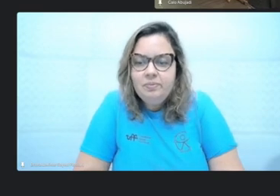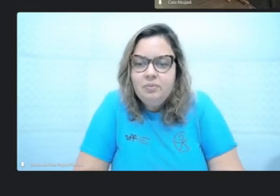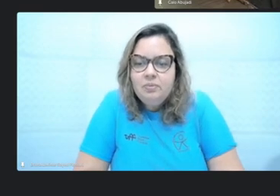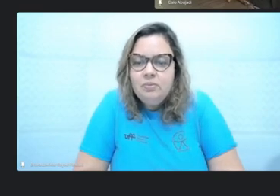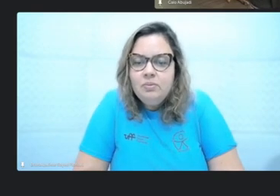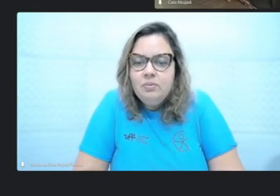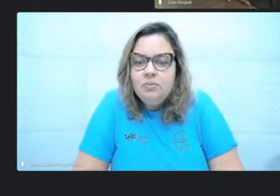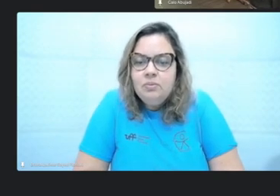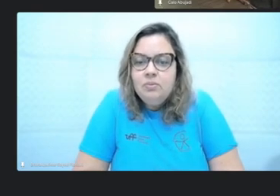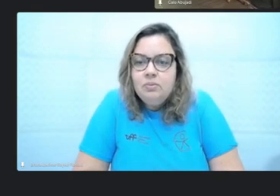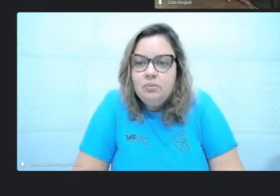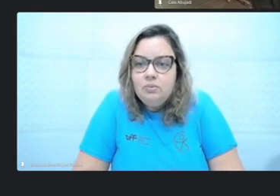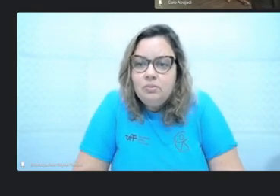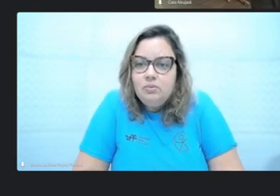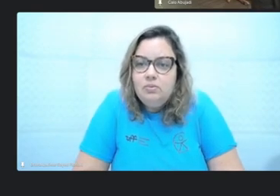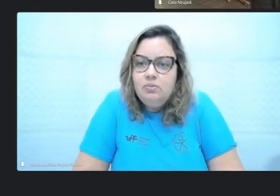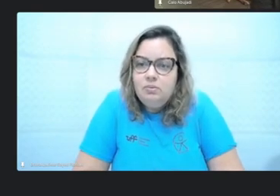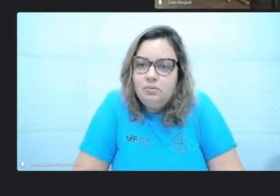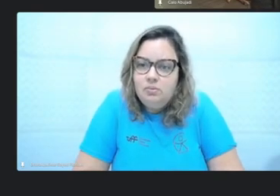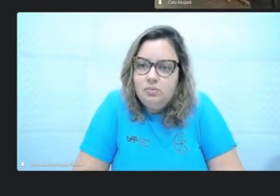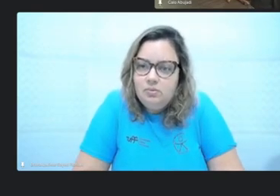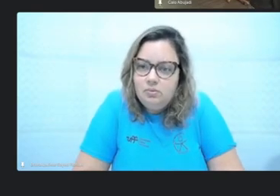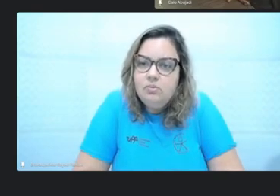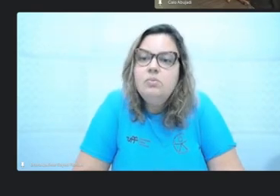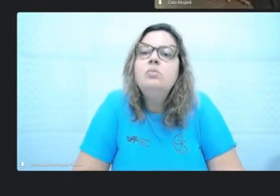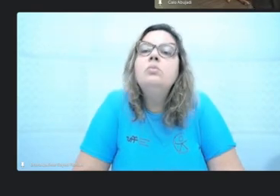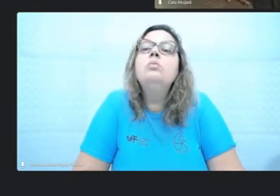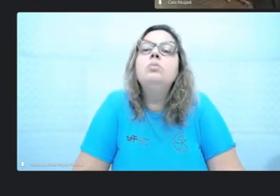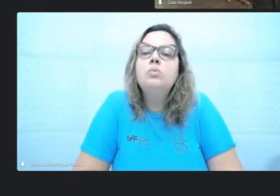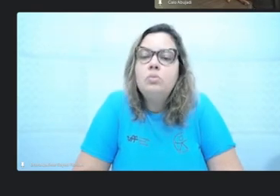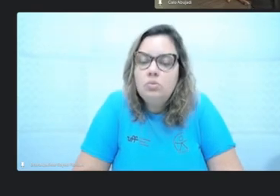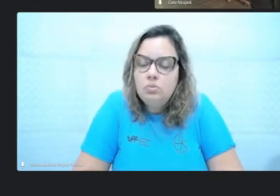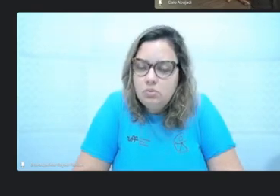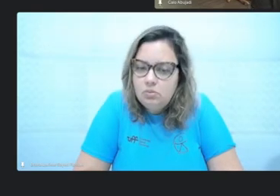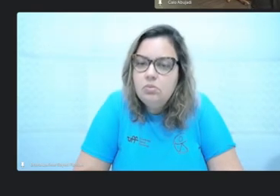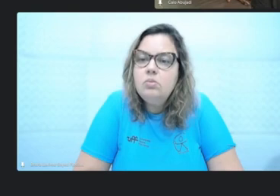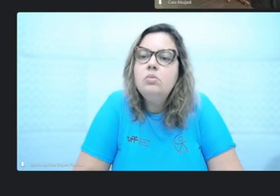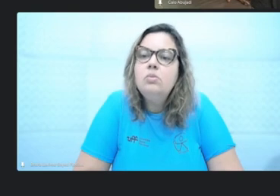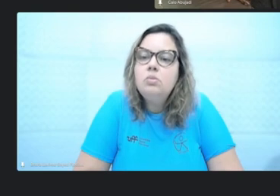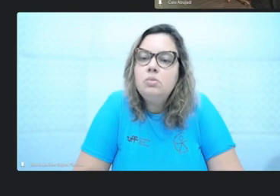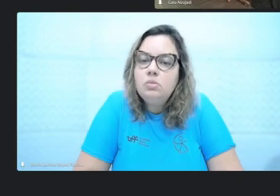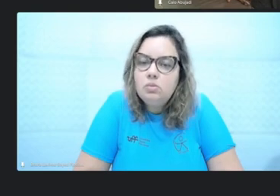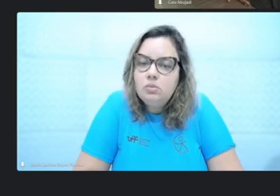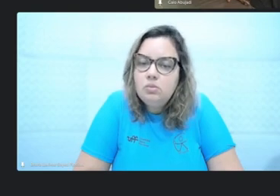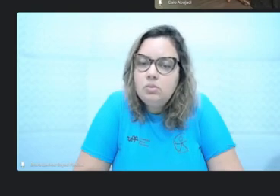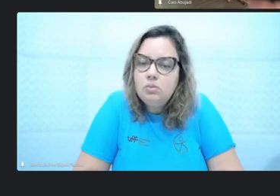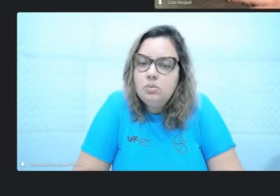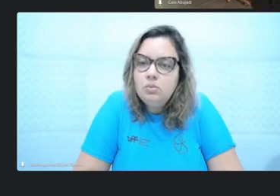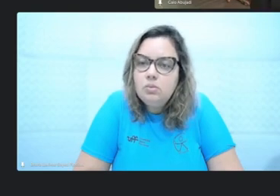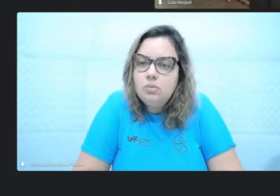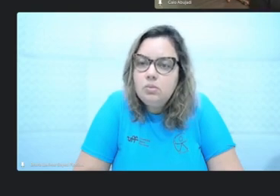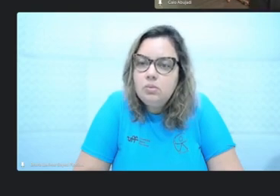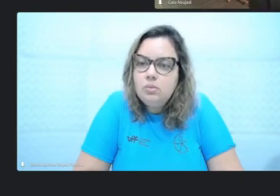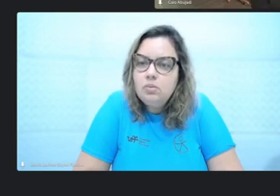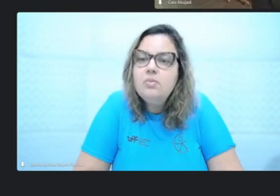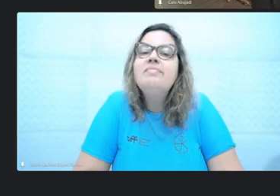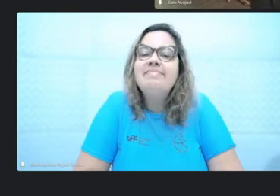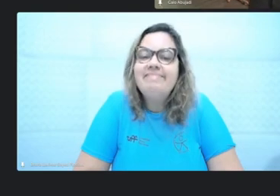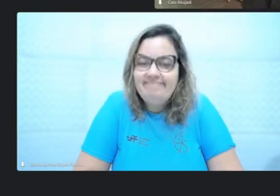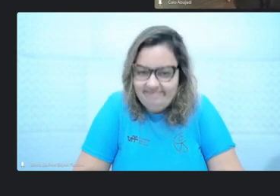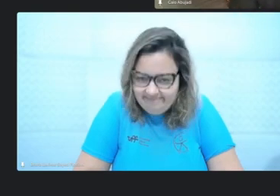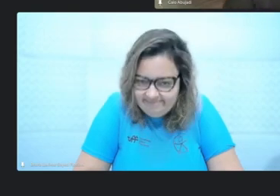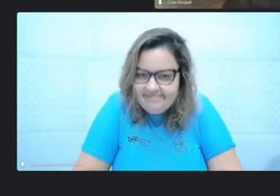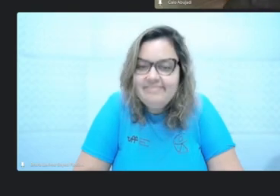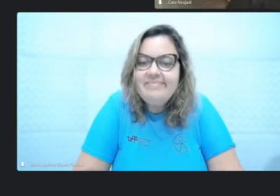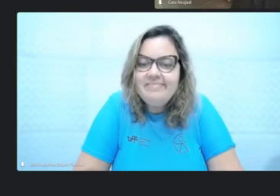participar. E o Congresso Internacional, que é de dia 22 a 25 de julho, vai ser também, o campus Gravataí inteiro vai